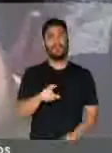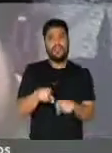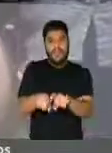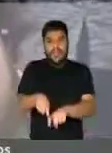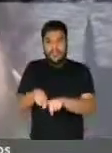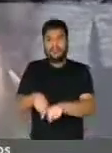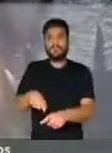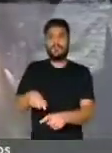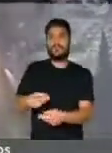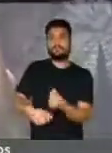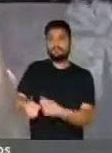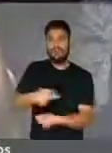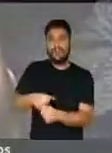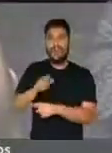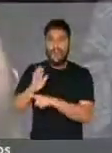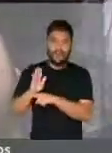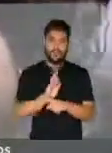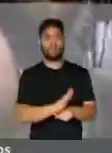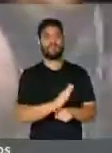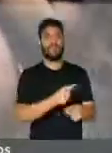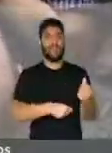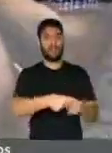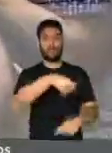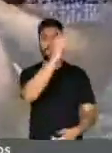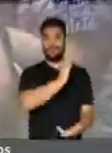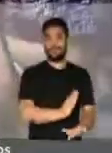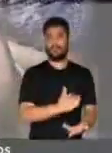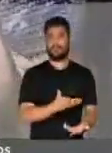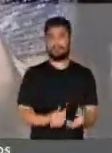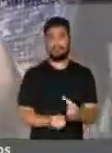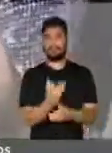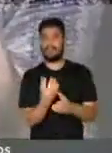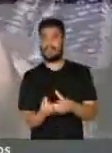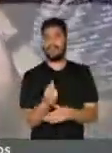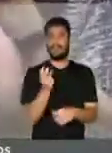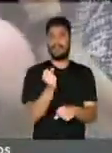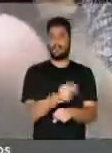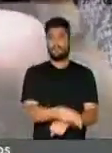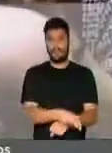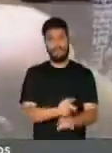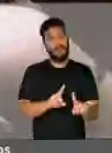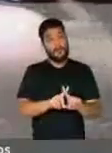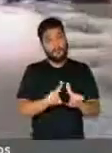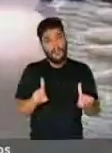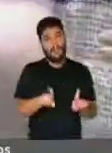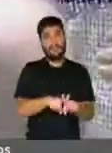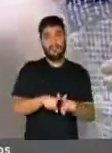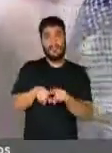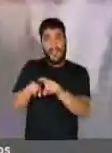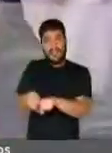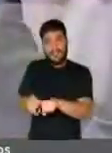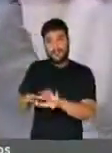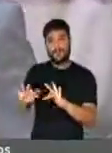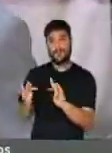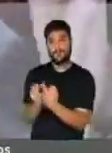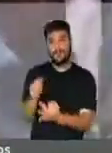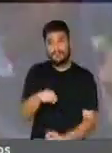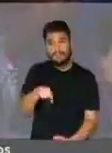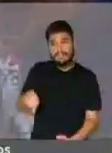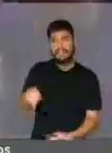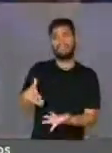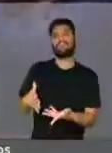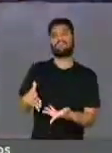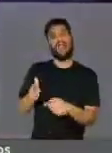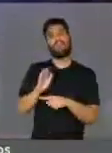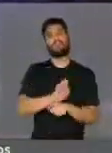para dinamizar a atividade econômica e gerar emprego neste país, mas sobretudo a agricultura familiar. Portanto,